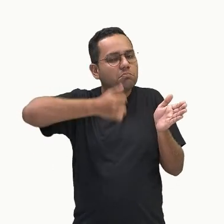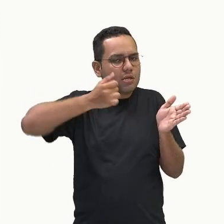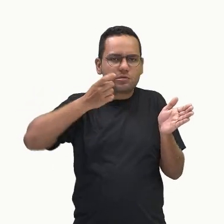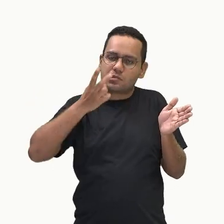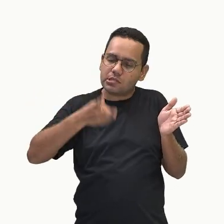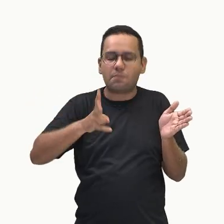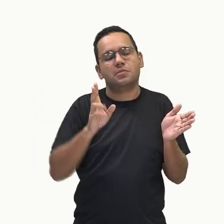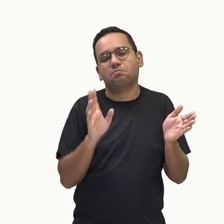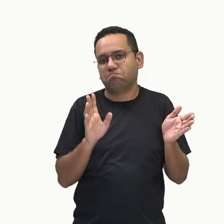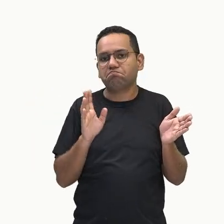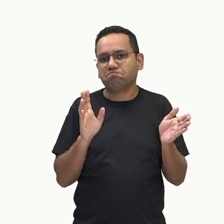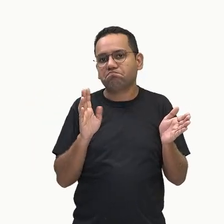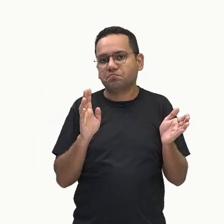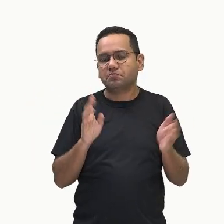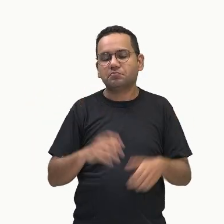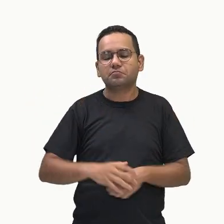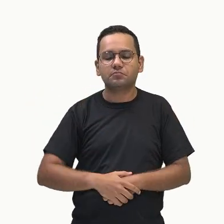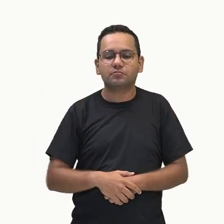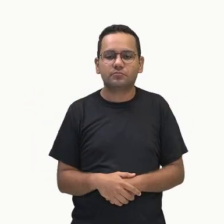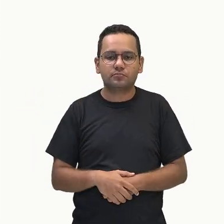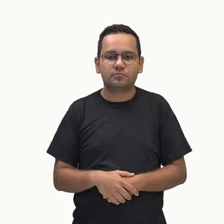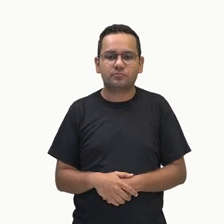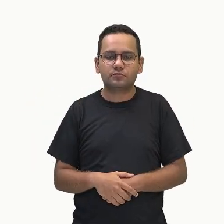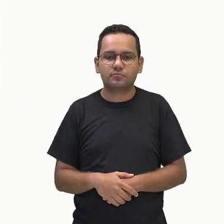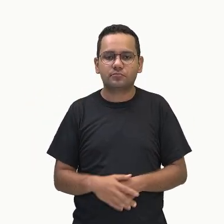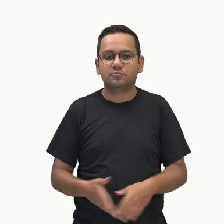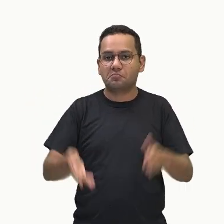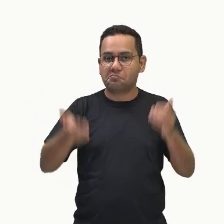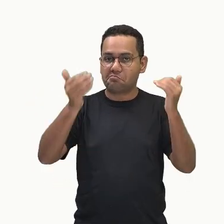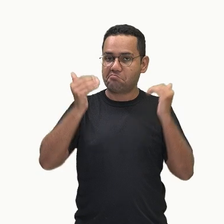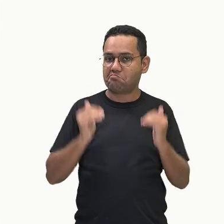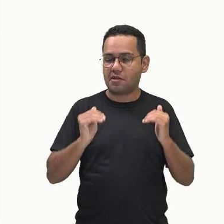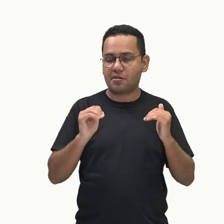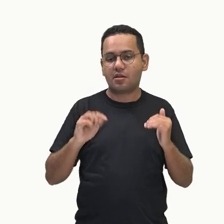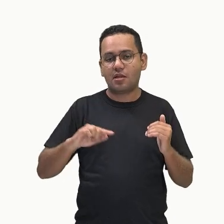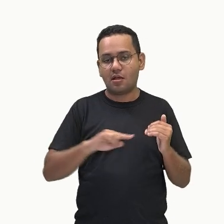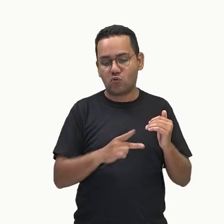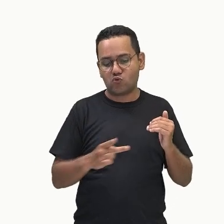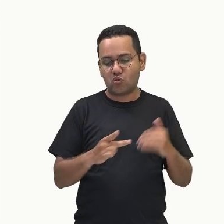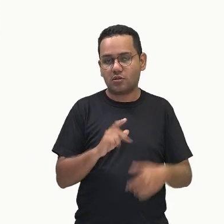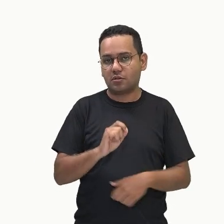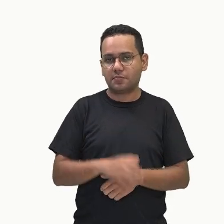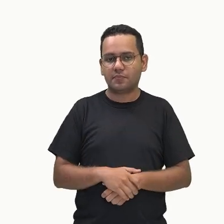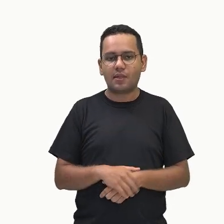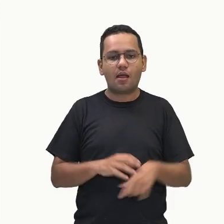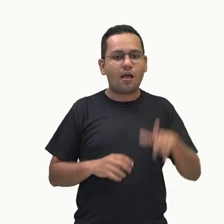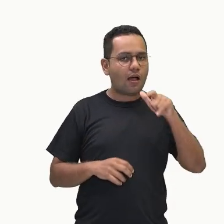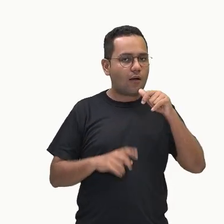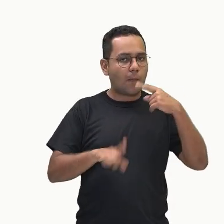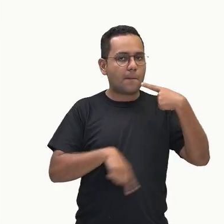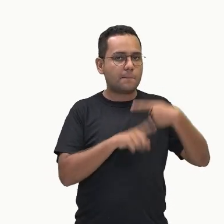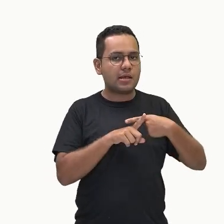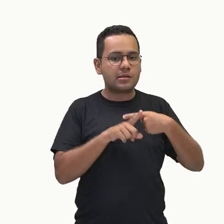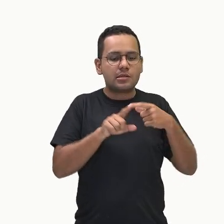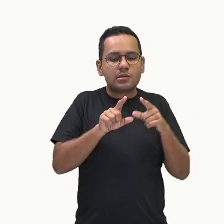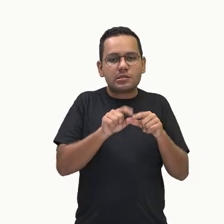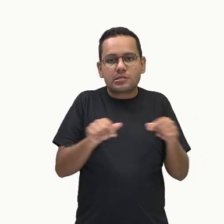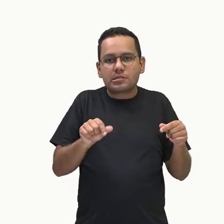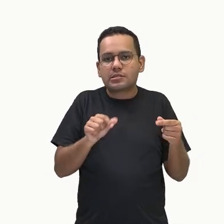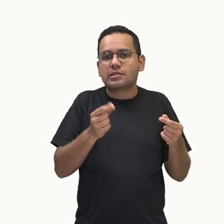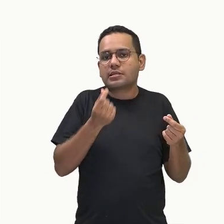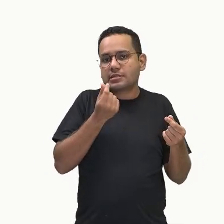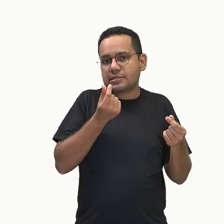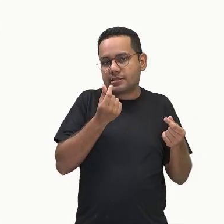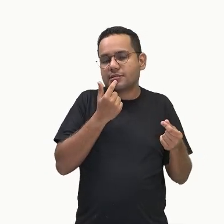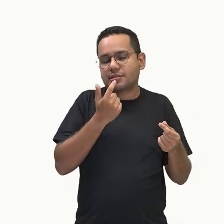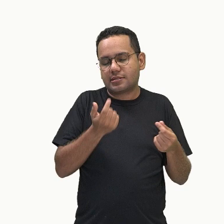na porção superior do copo. Aqui abaixo nós misturamos água e sal.